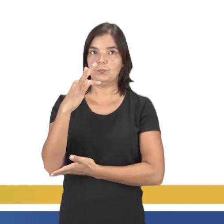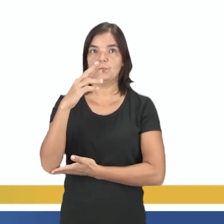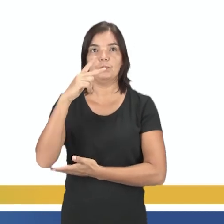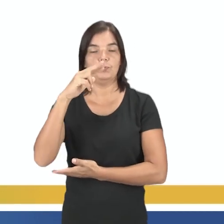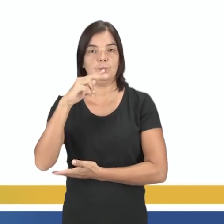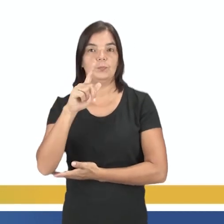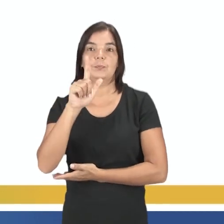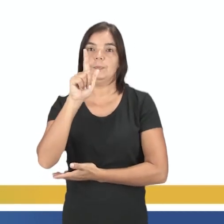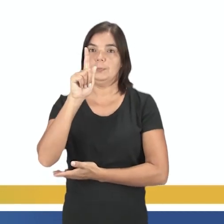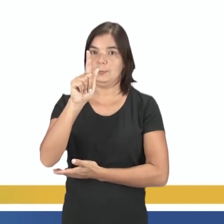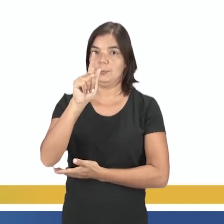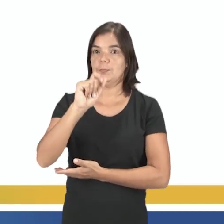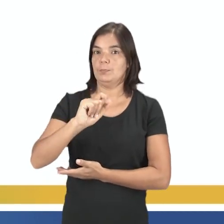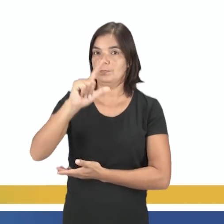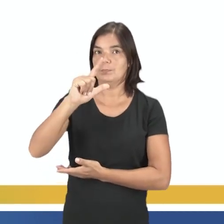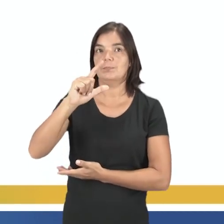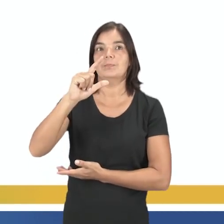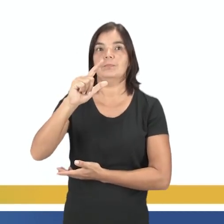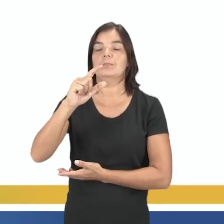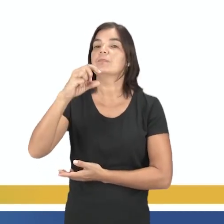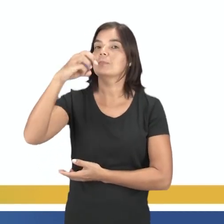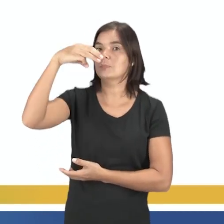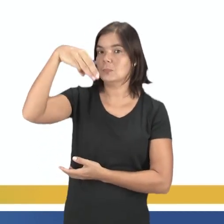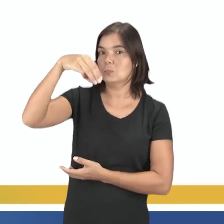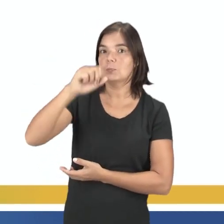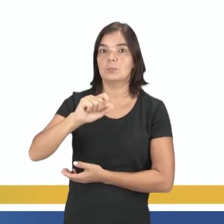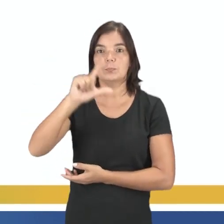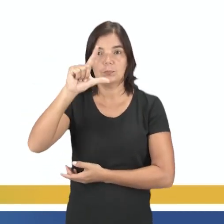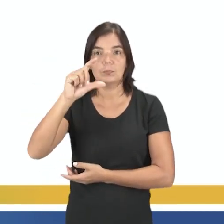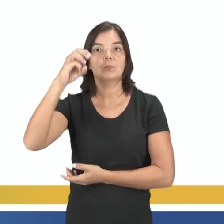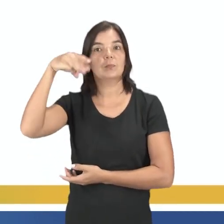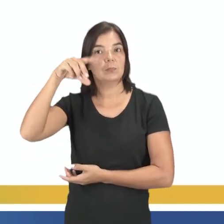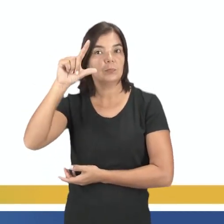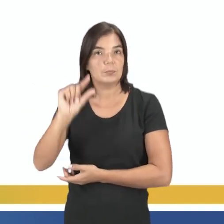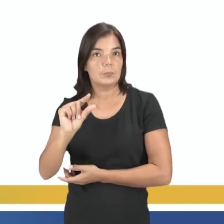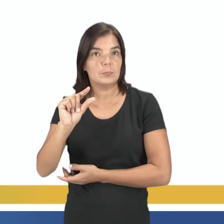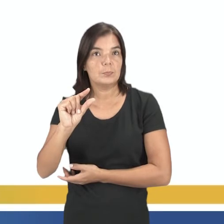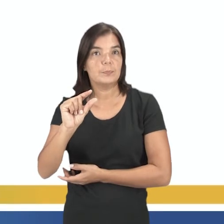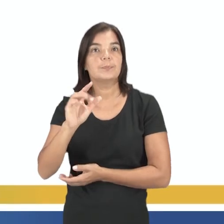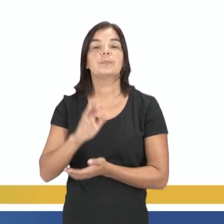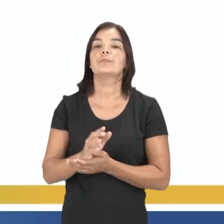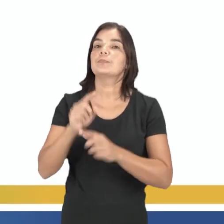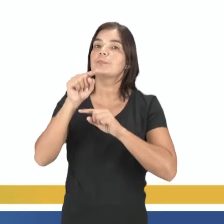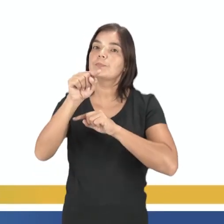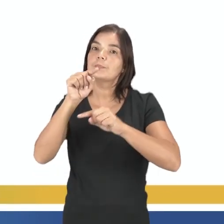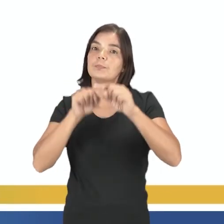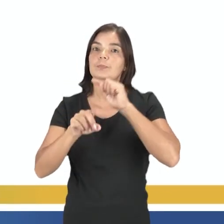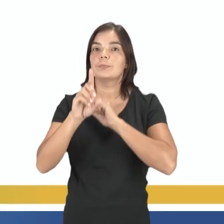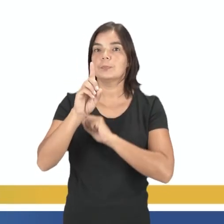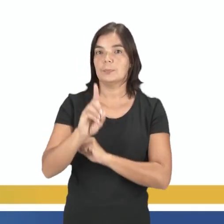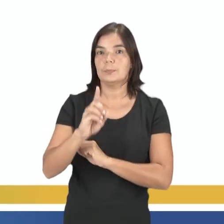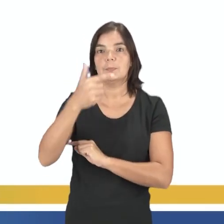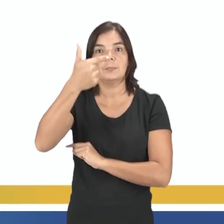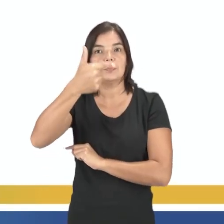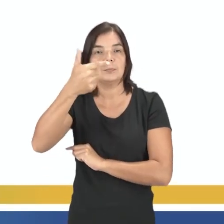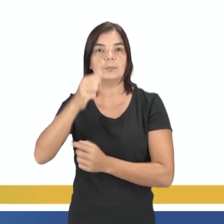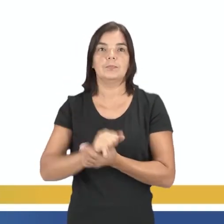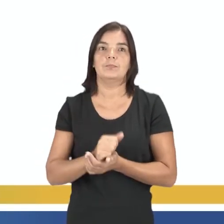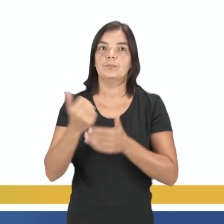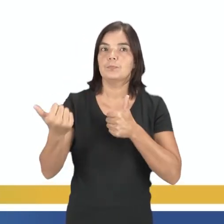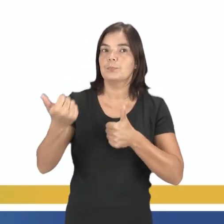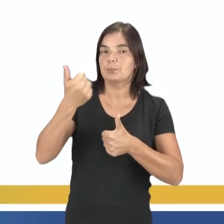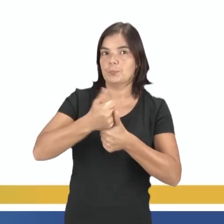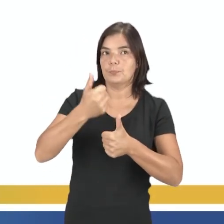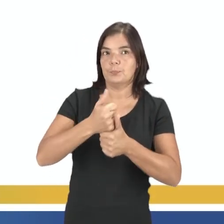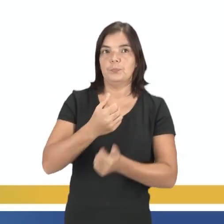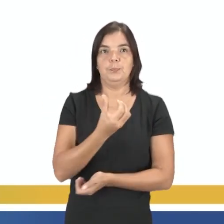é a constante, as duas massas, pode ser um M maiúsculo e um minúsculo, ou M1 e M2, dividido pela distância. Substituindo,